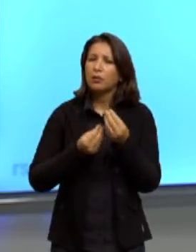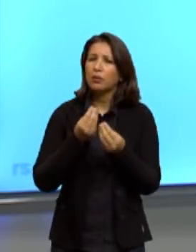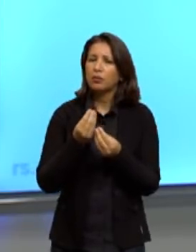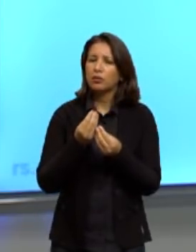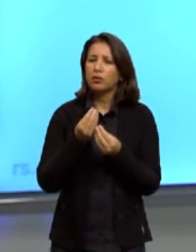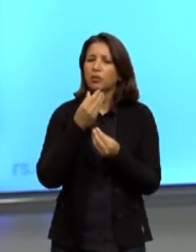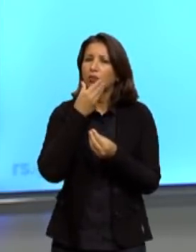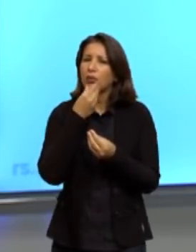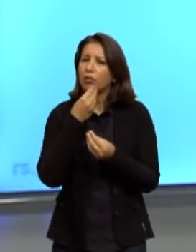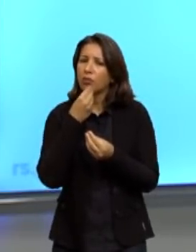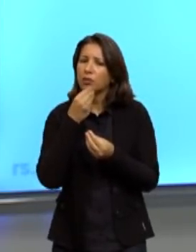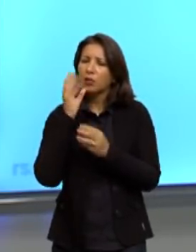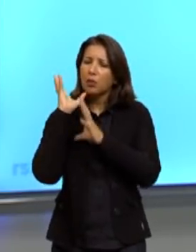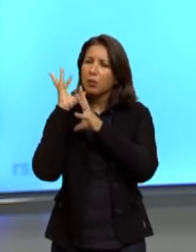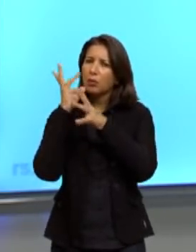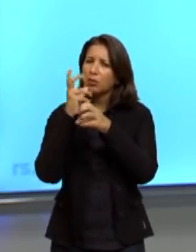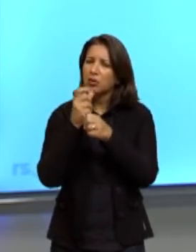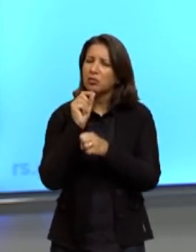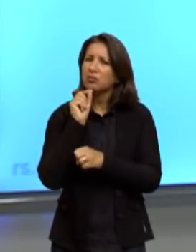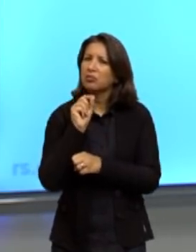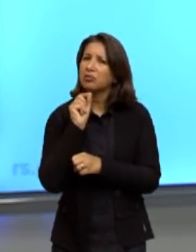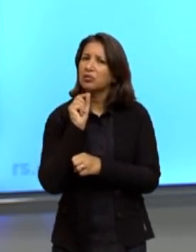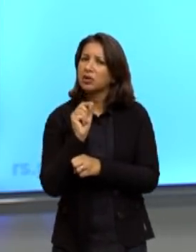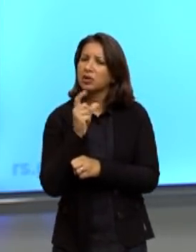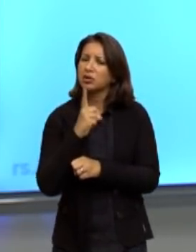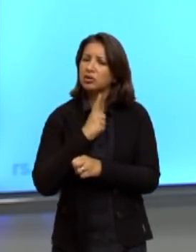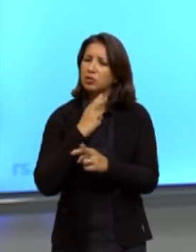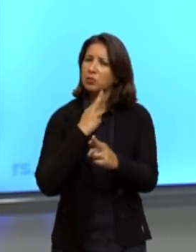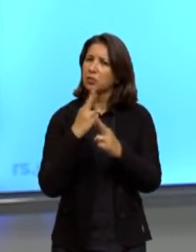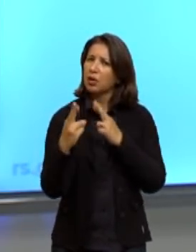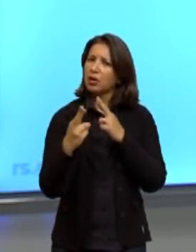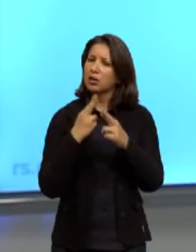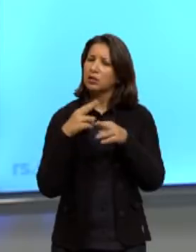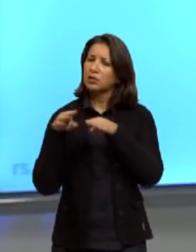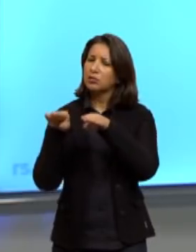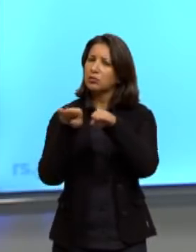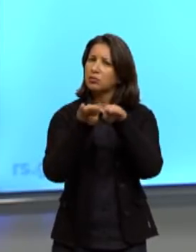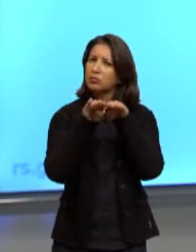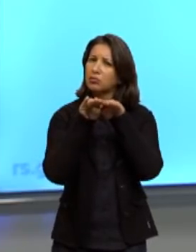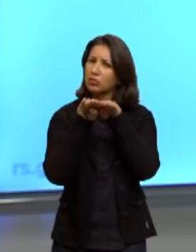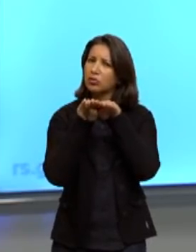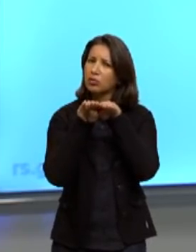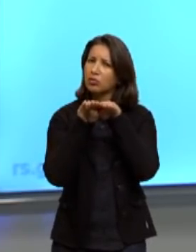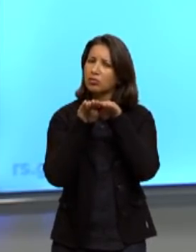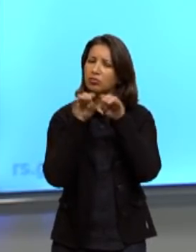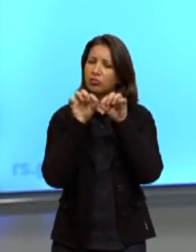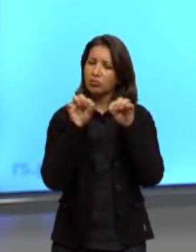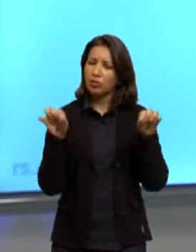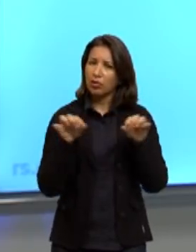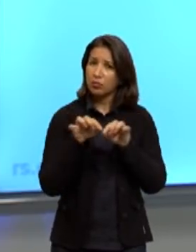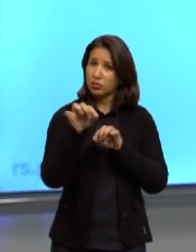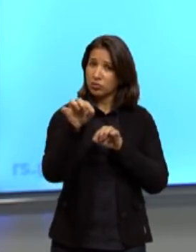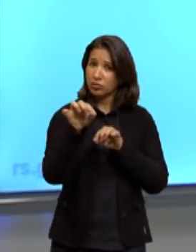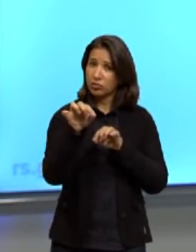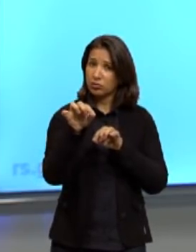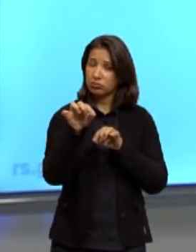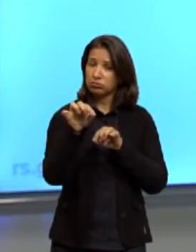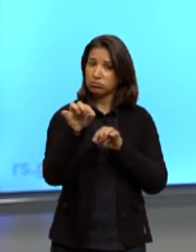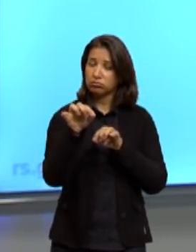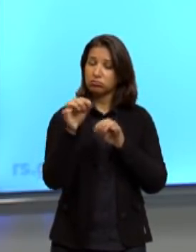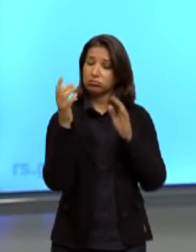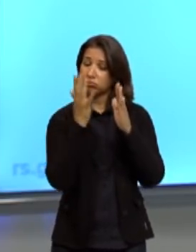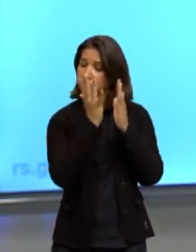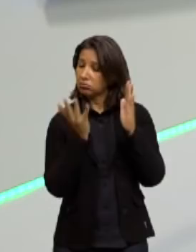modo ele chegou à conclusão que existe uma relação de proporcionalidade entre as medidas do comprimento da sombra